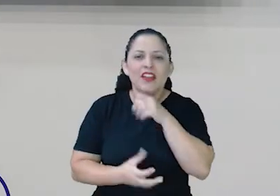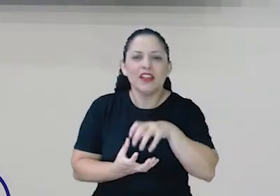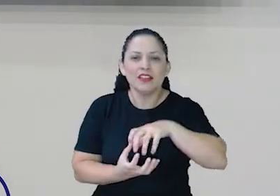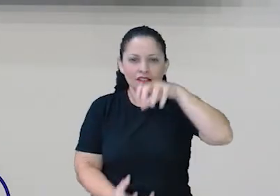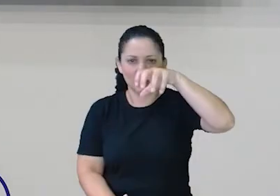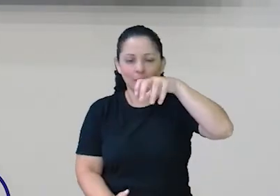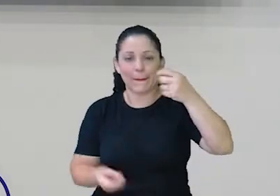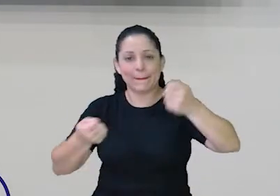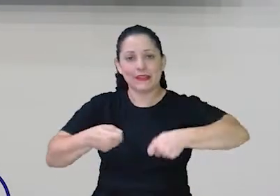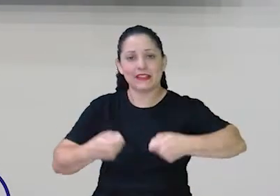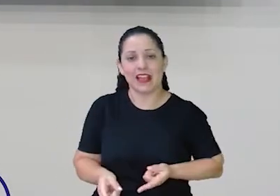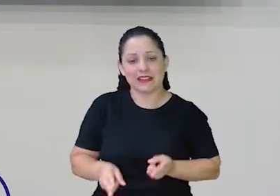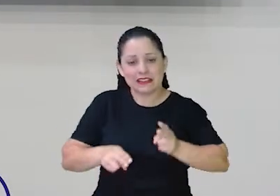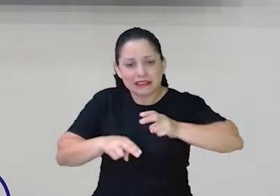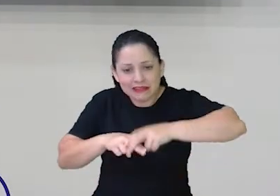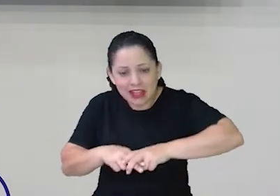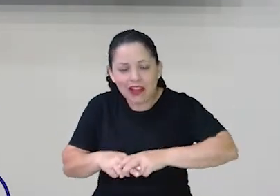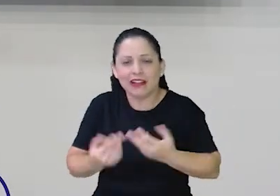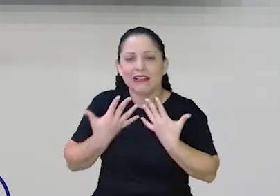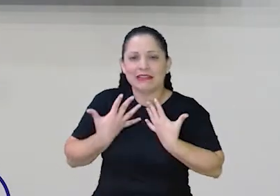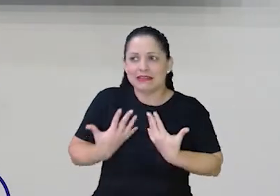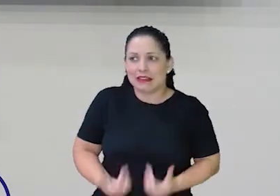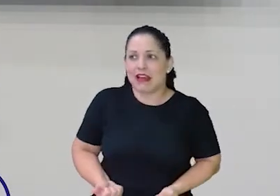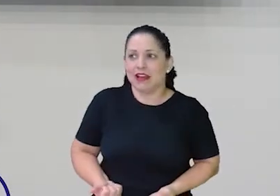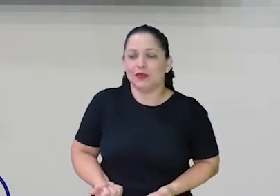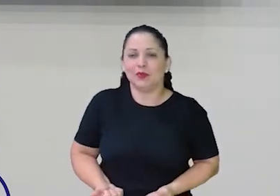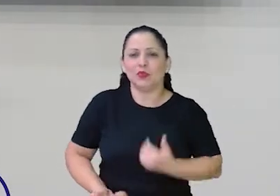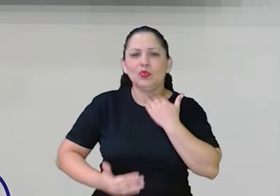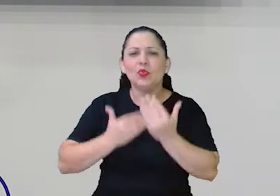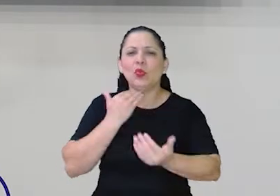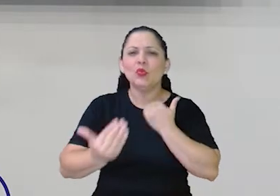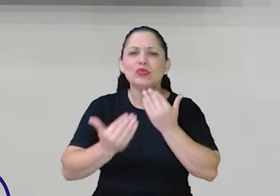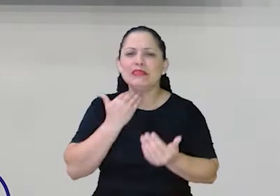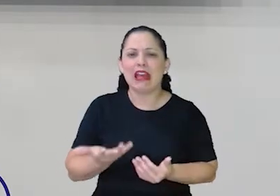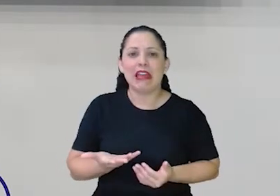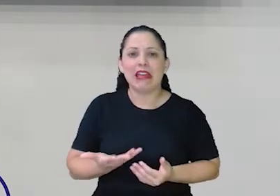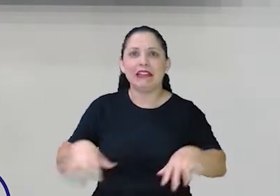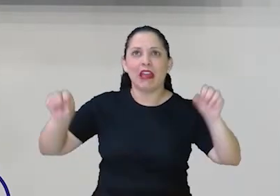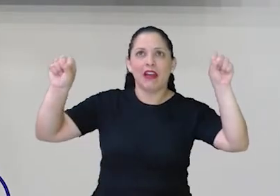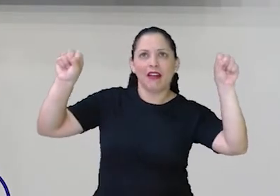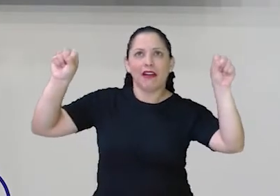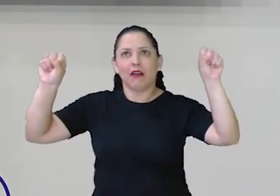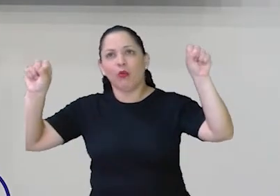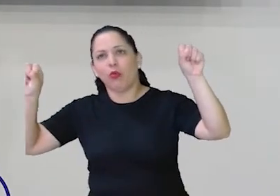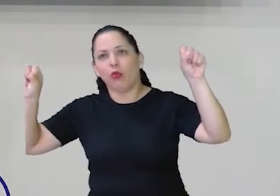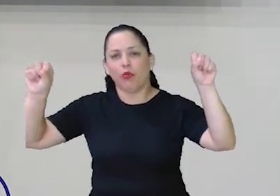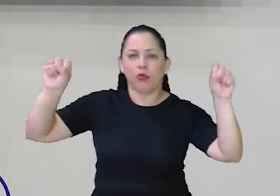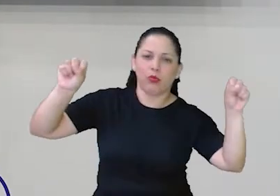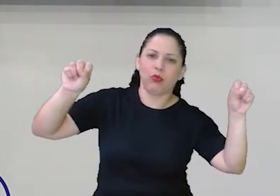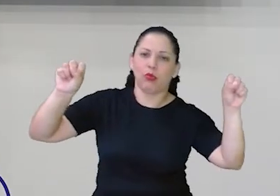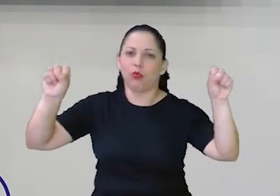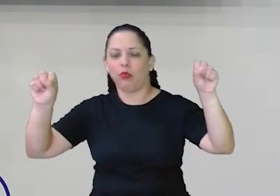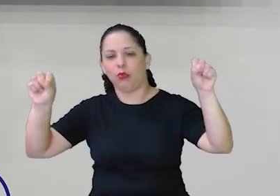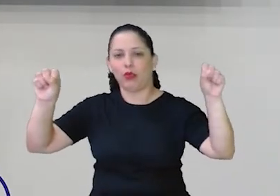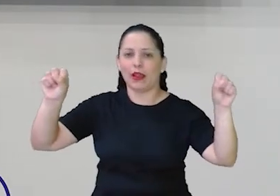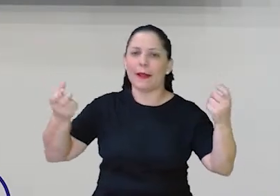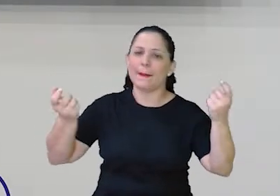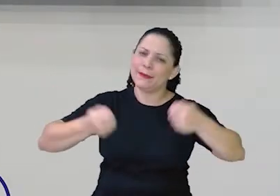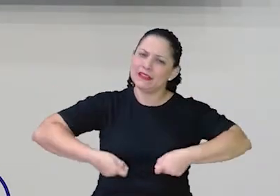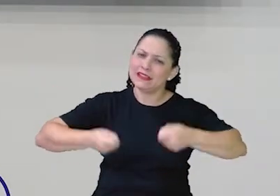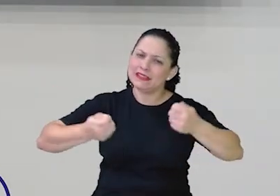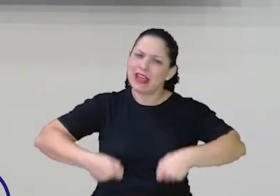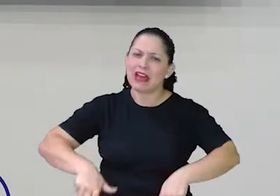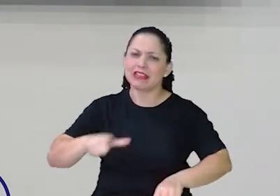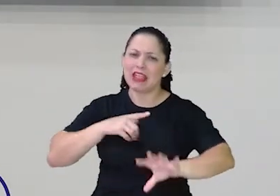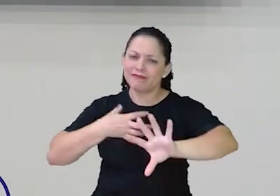de um local para se sentar, ele não consegue se segurar bem no balancinho ali do ônibus. Então, seja gentil. Sempre tem